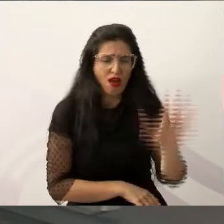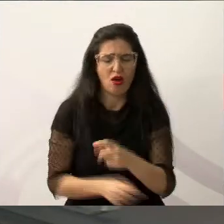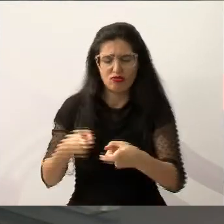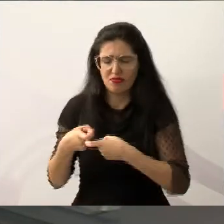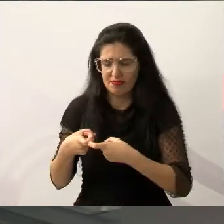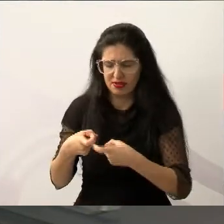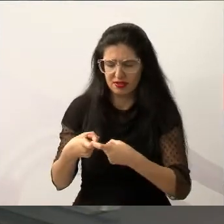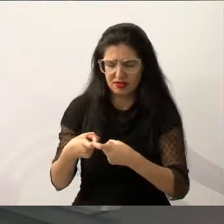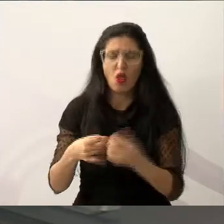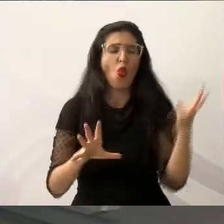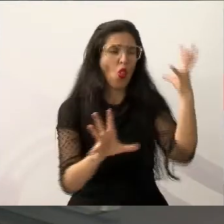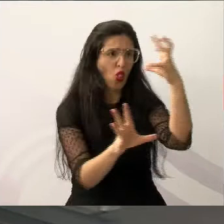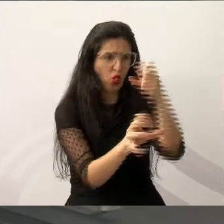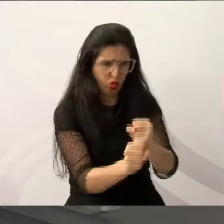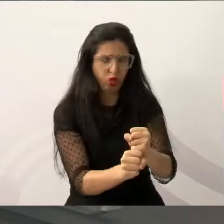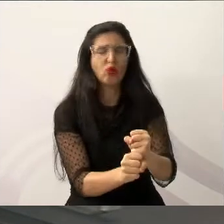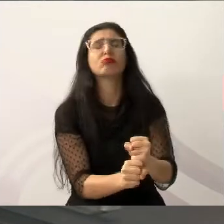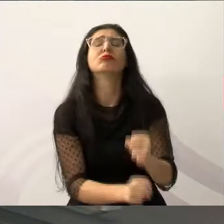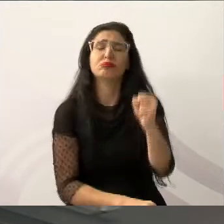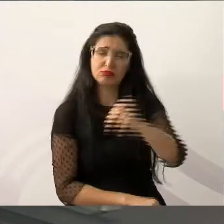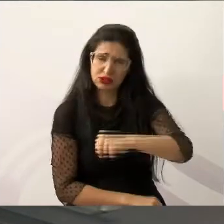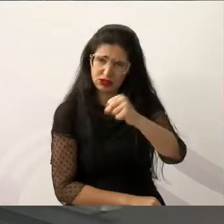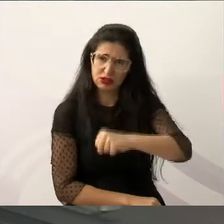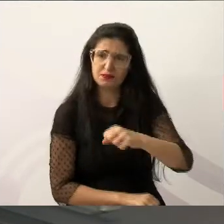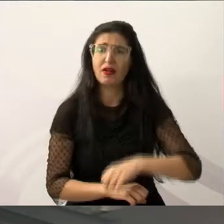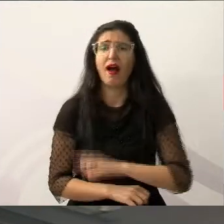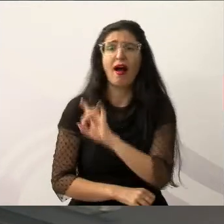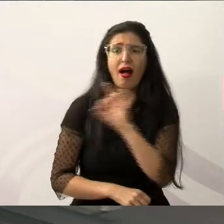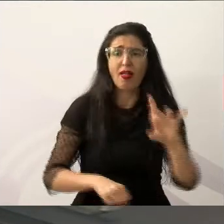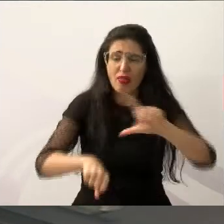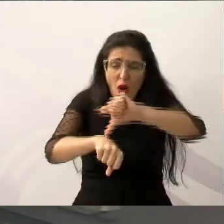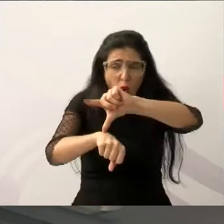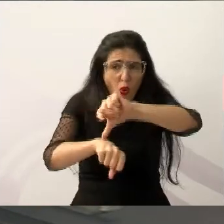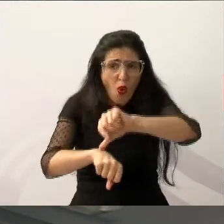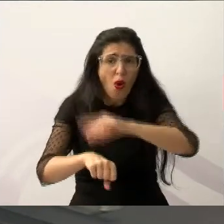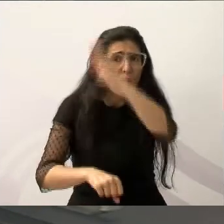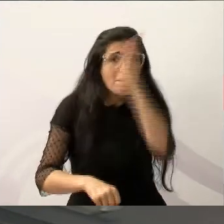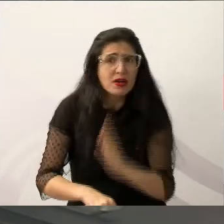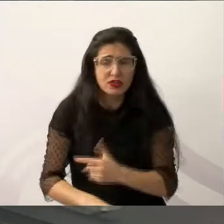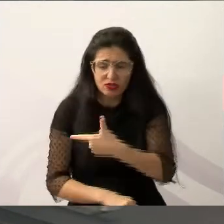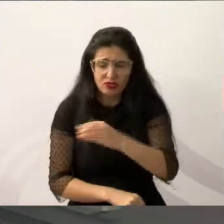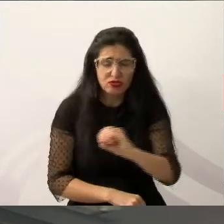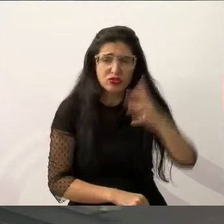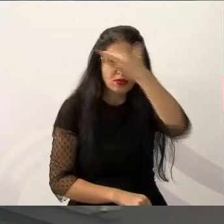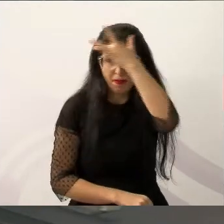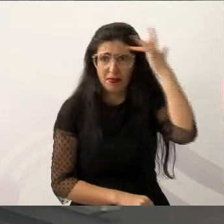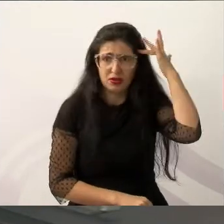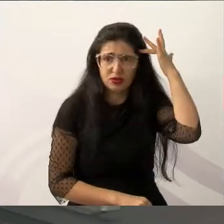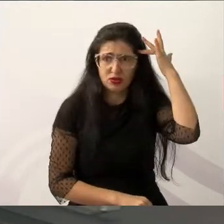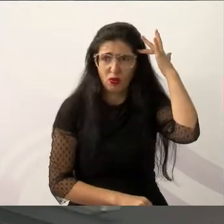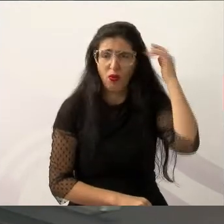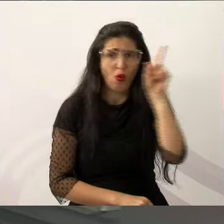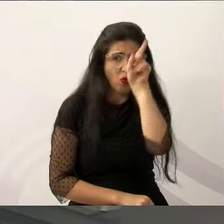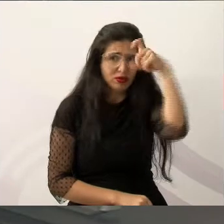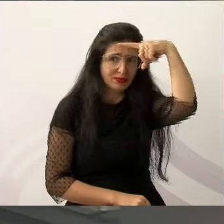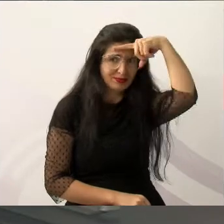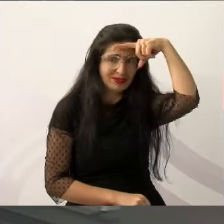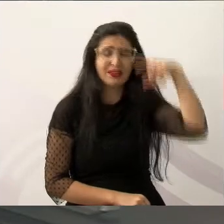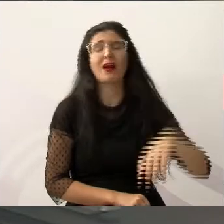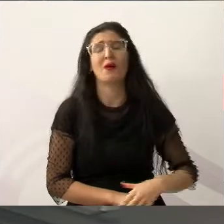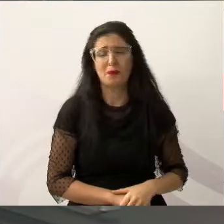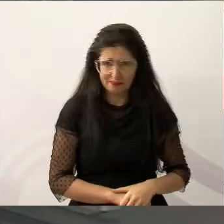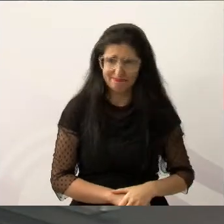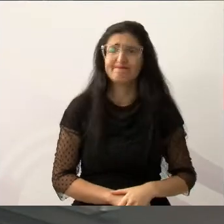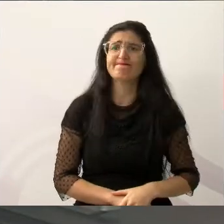Então perceba o seguinte, que a cada hora no Brasil, 20 pessoas dão entrada em hospitais da